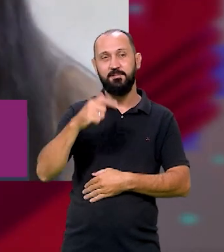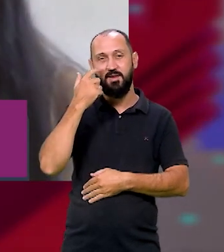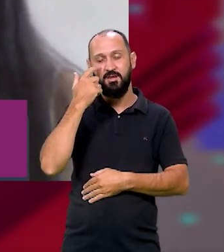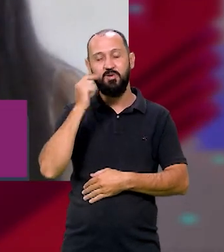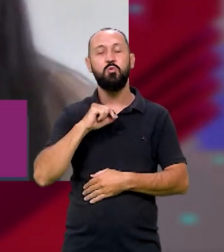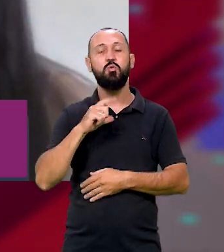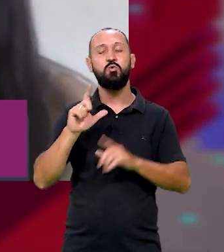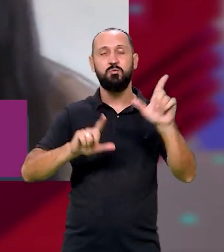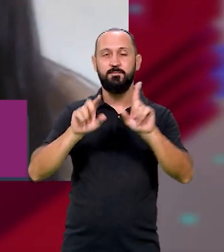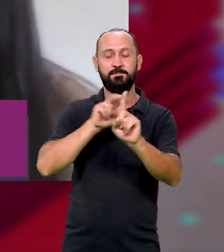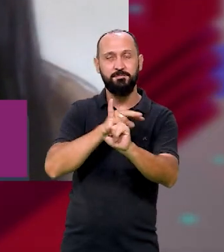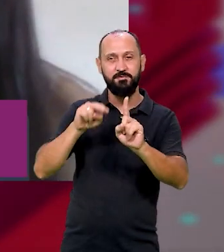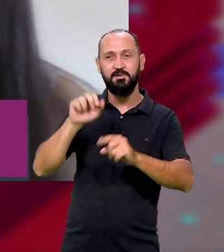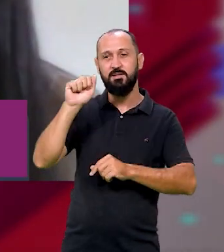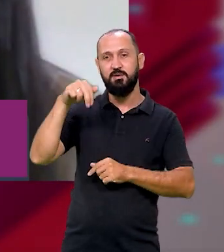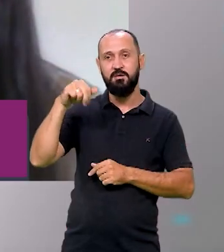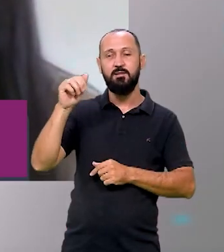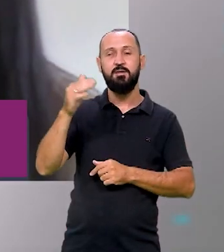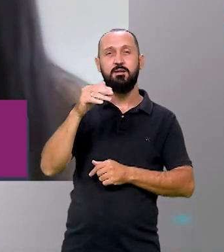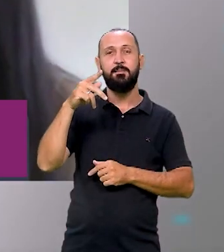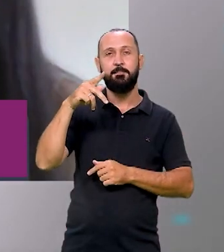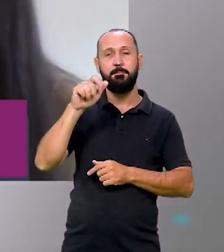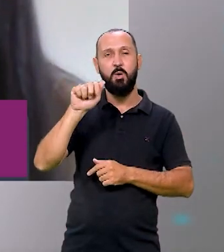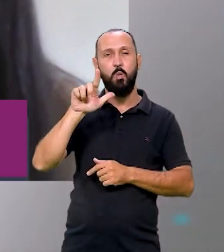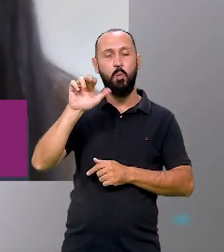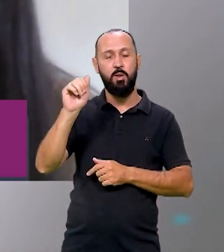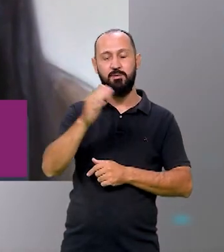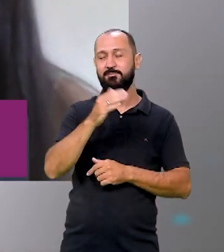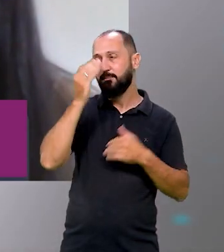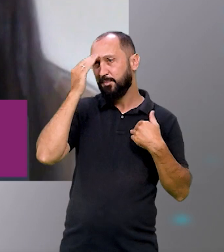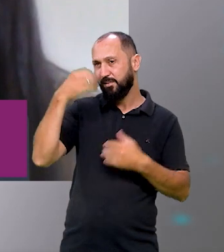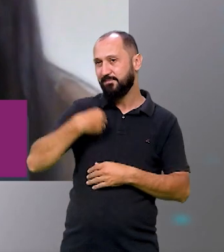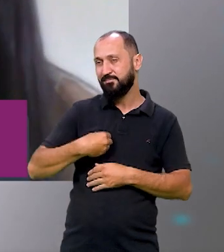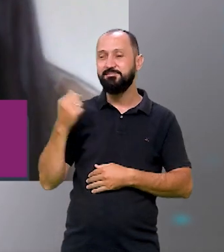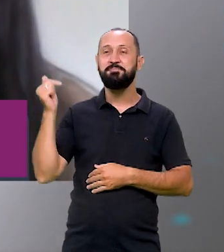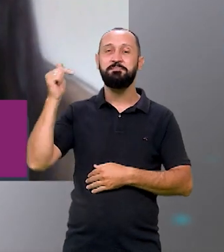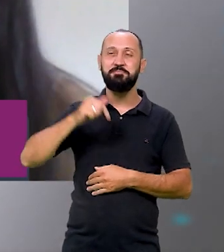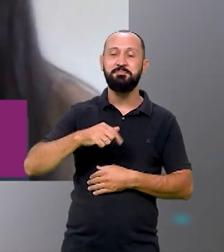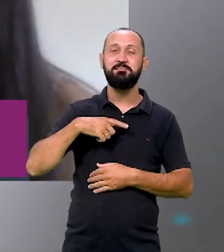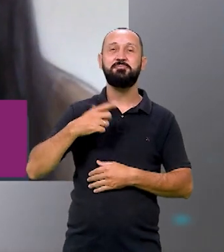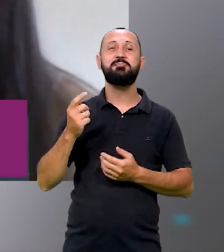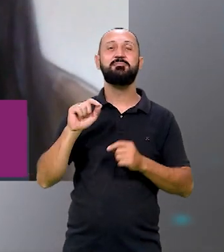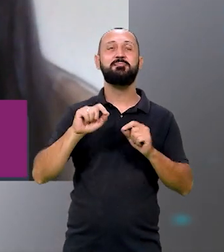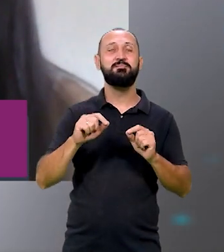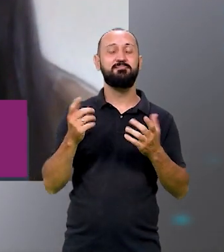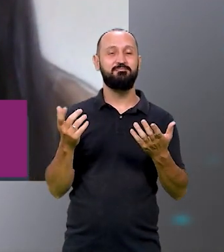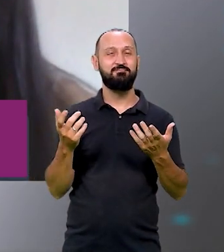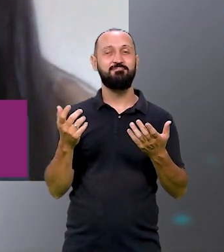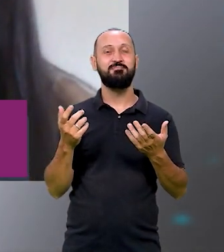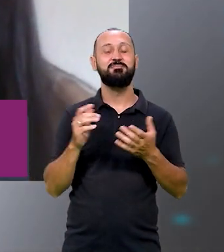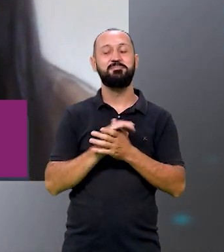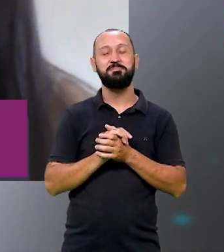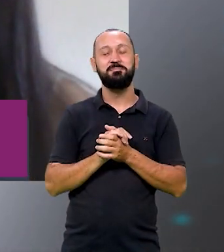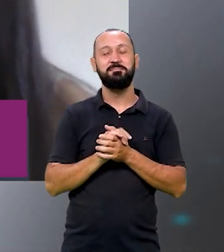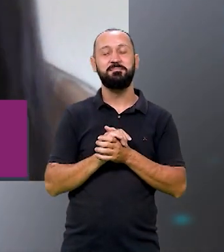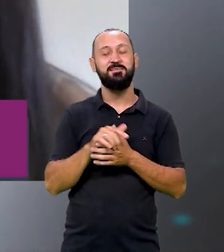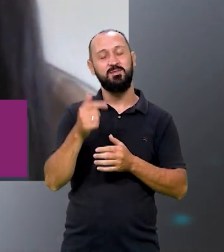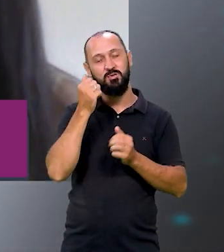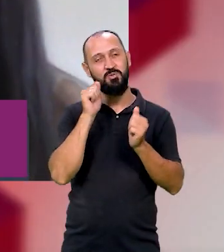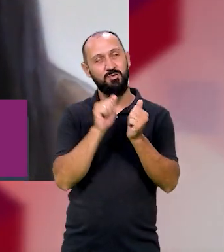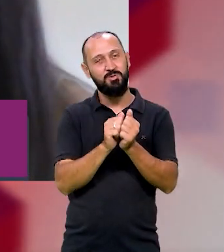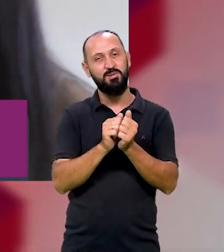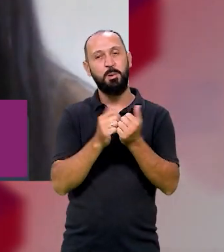sempre ensino muita coisa, né? Eu sempre brinco, tem pacientes que já chegam, são bem educados nutricionalmente, mas gostam de ter o acompanhamento, alguém está ali, ou